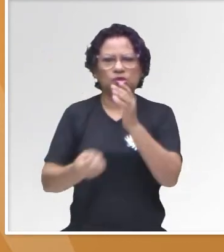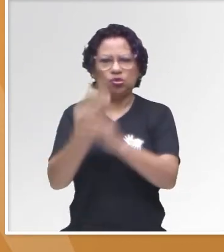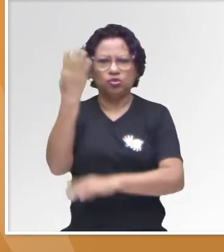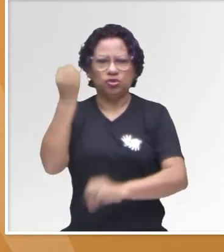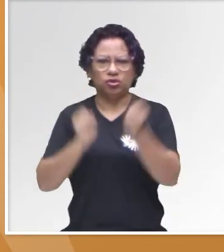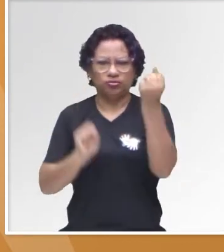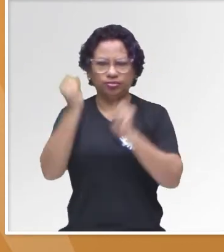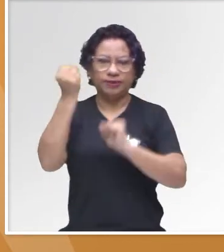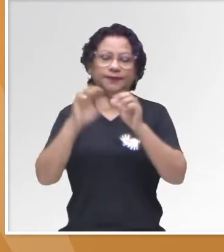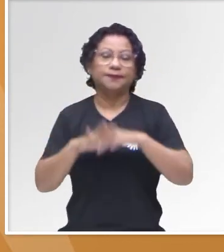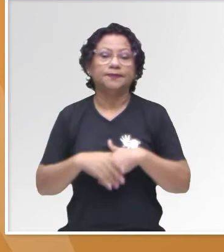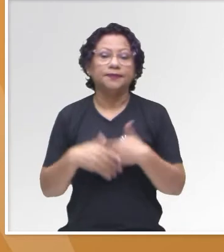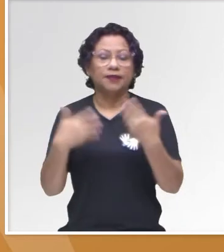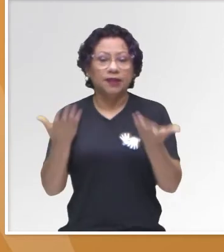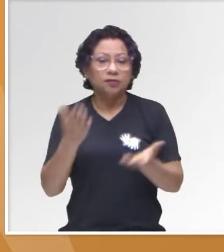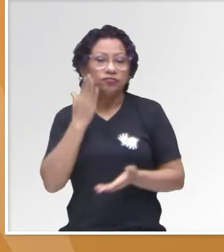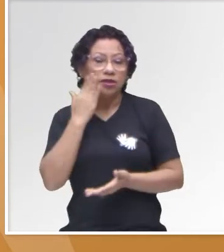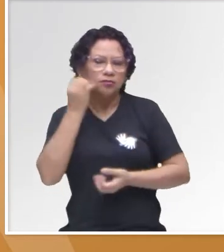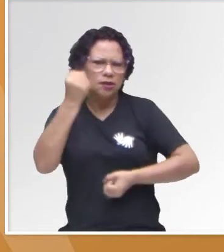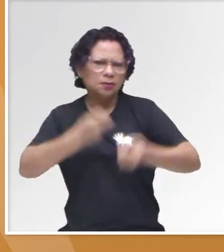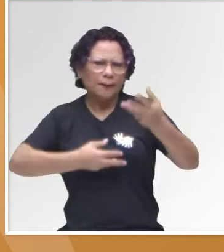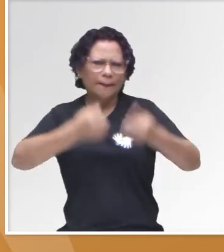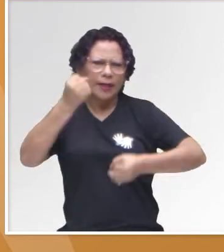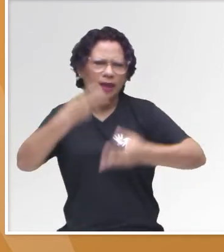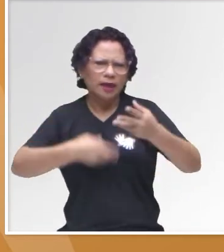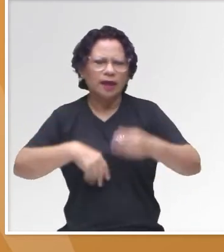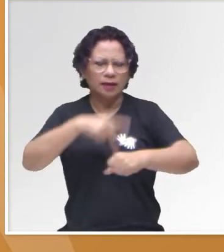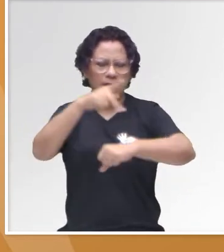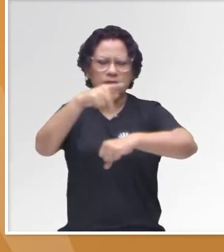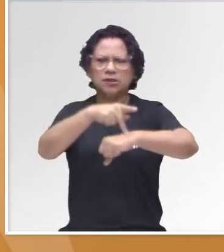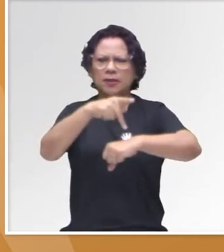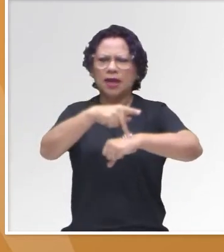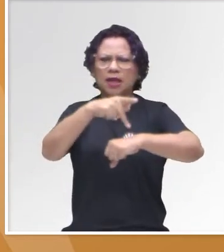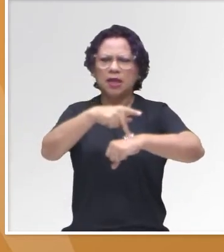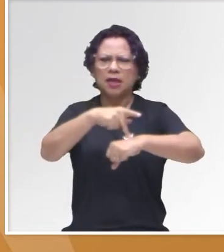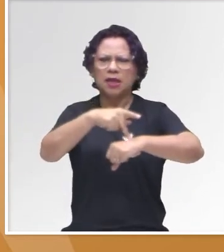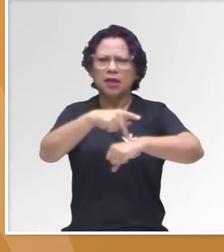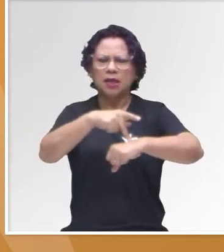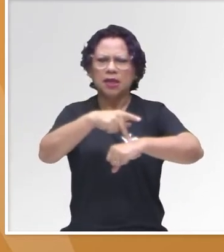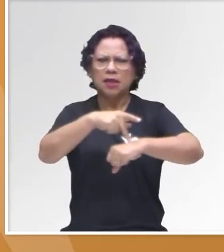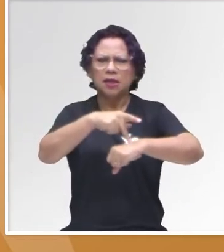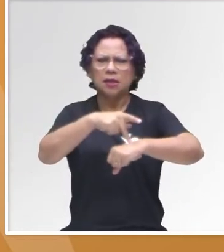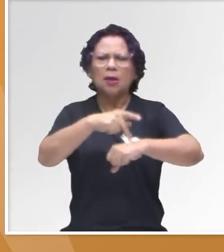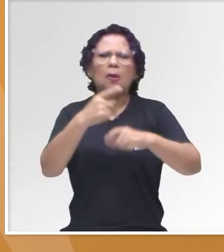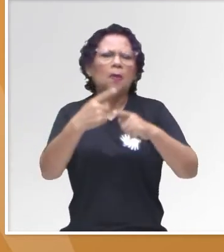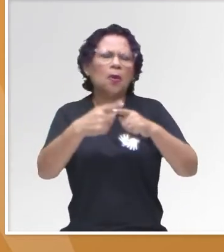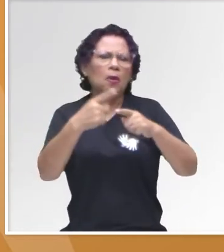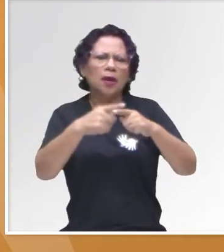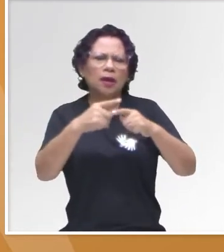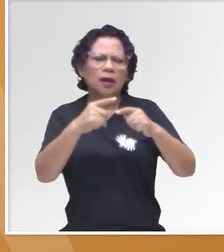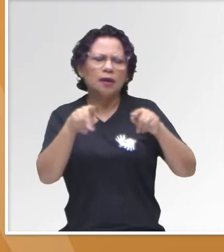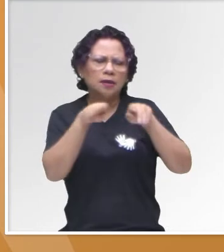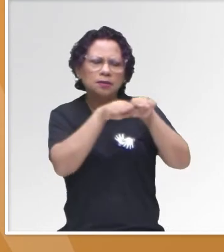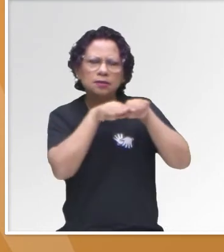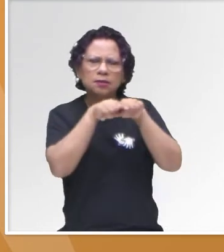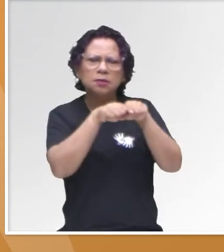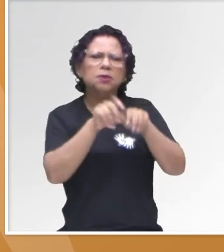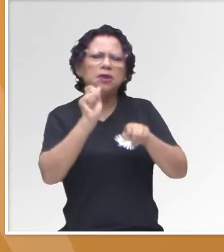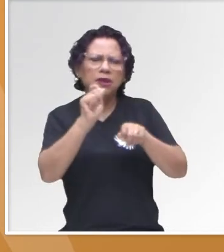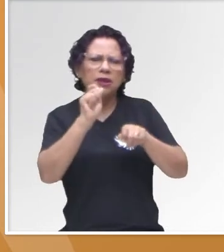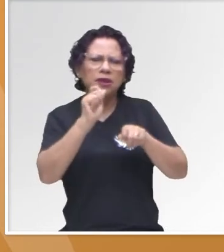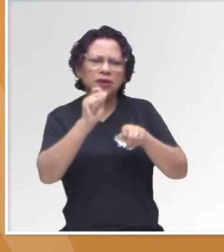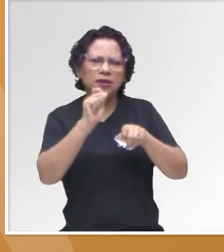que representa cada um deles e conhecer também os outros aspectos em comum. O que eles têm mais em comum,